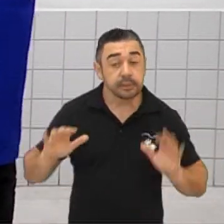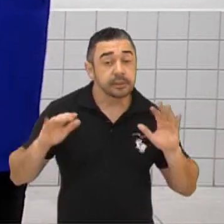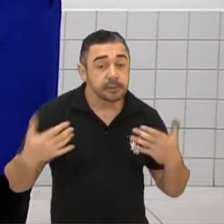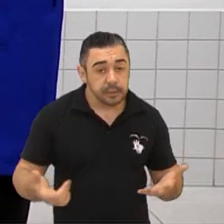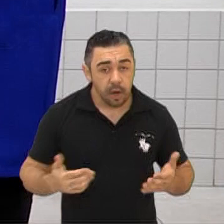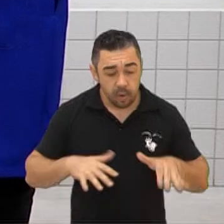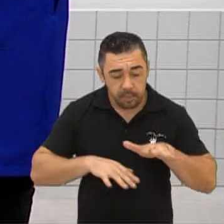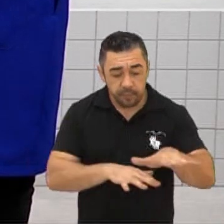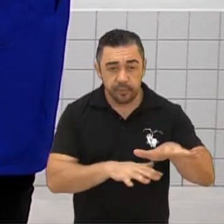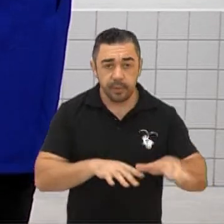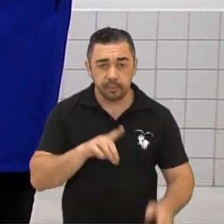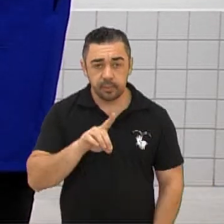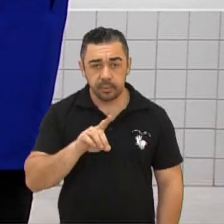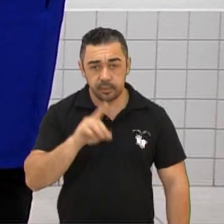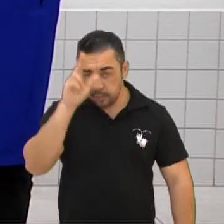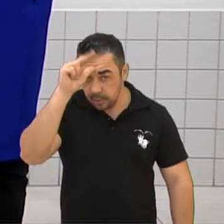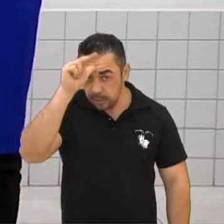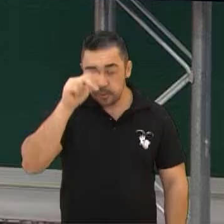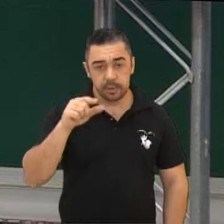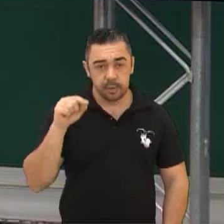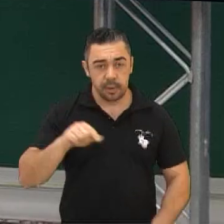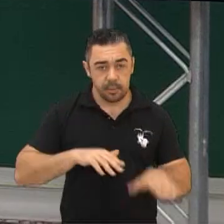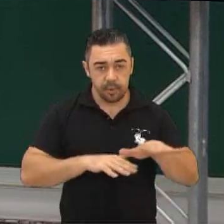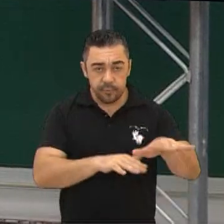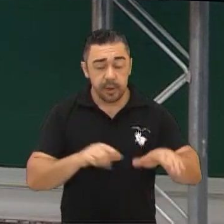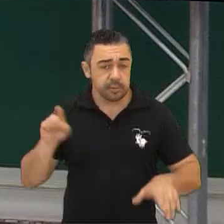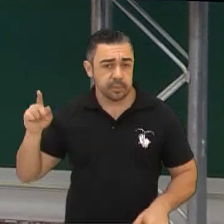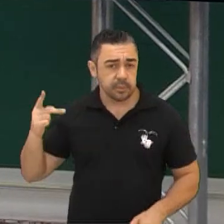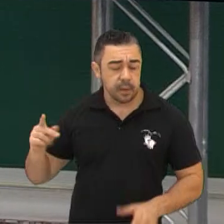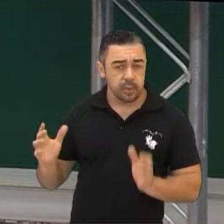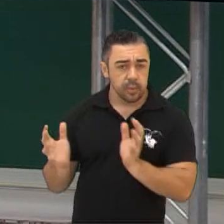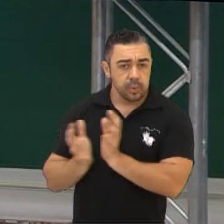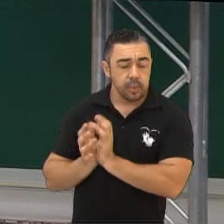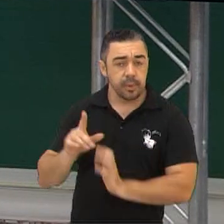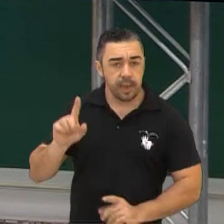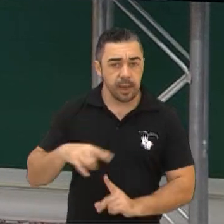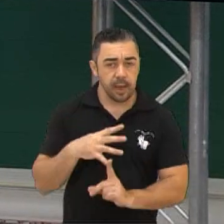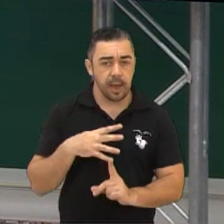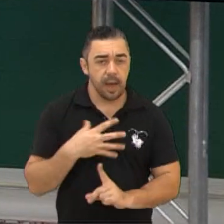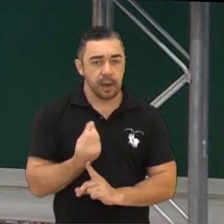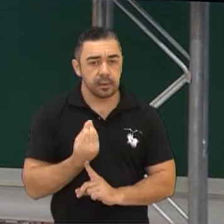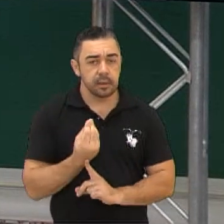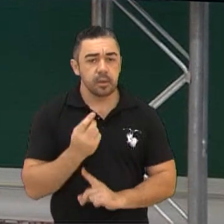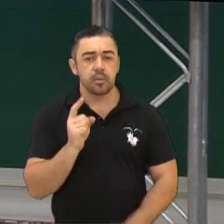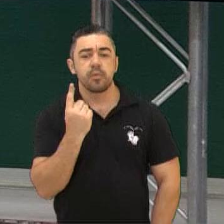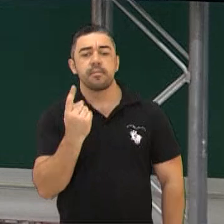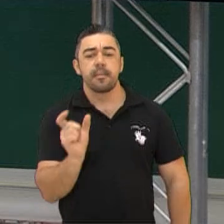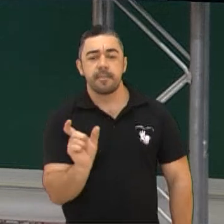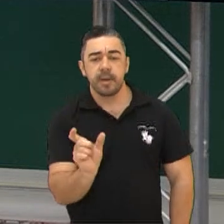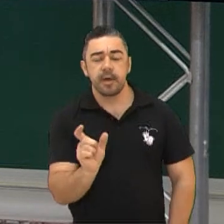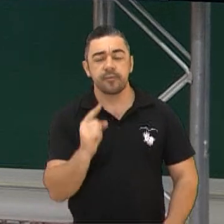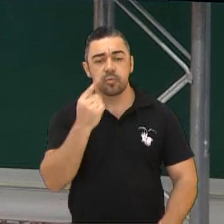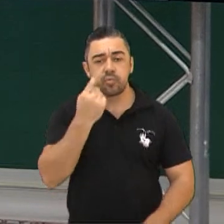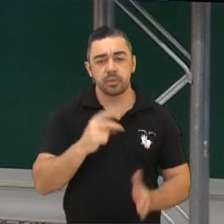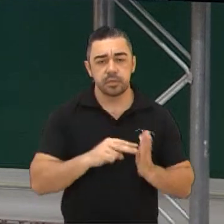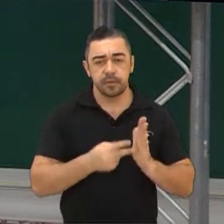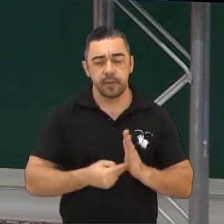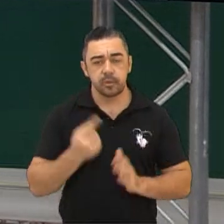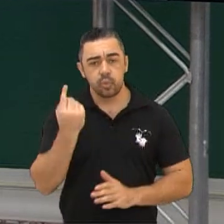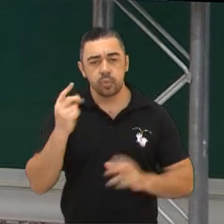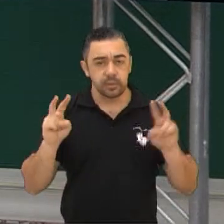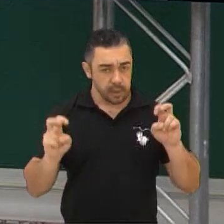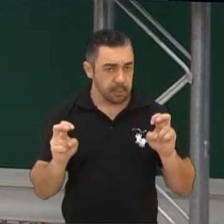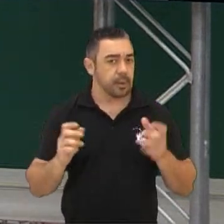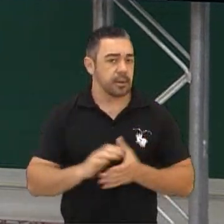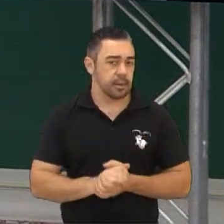ao movimento dadaísmo, dentro da concepção manifesto dele, está dizendo assim, uma arte que é sobre uma palavra, um significado, uma temática.